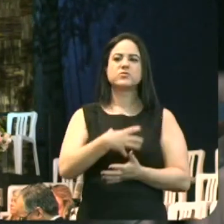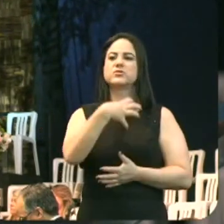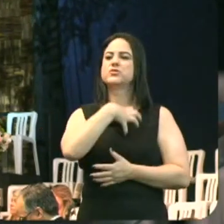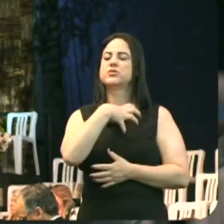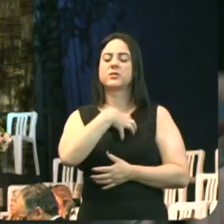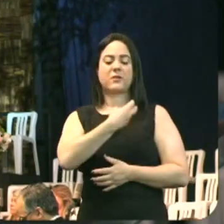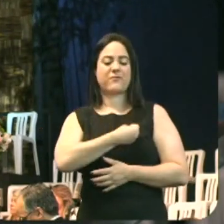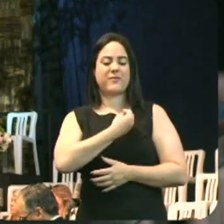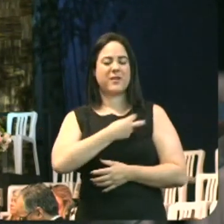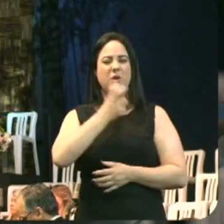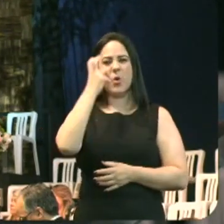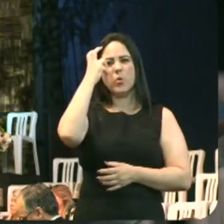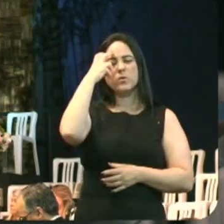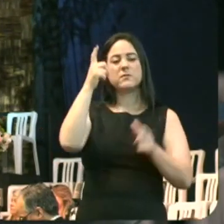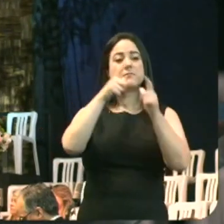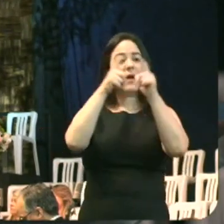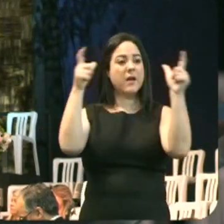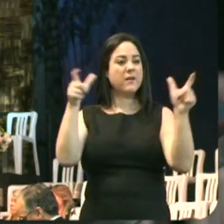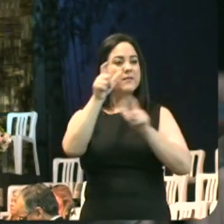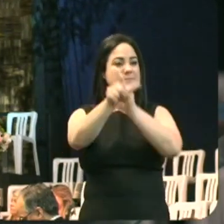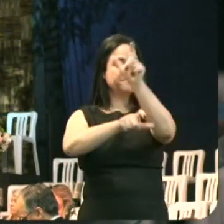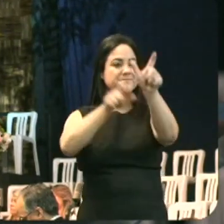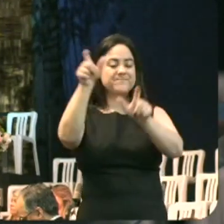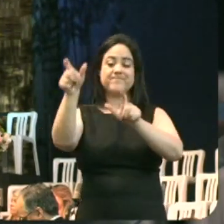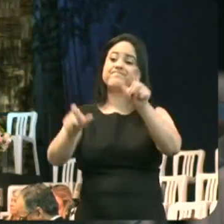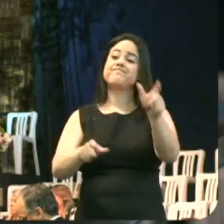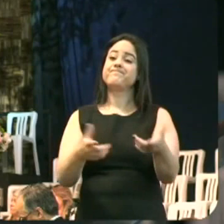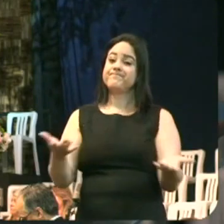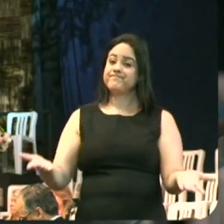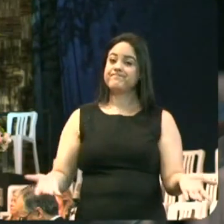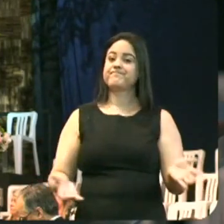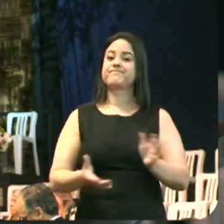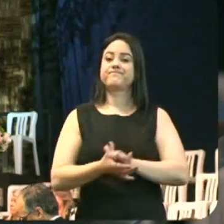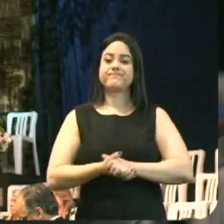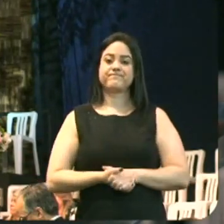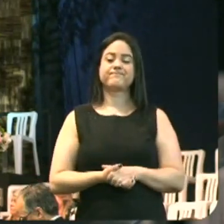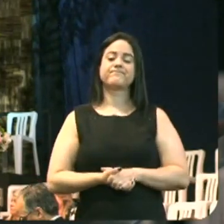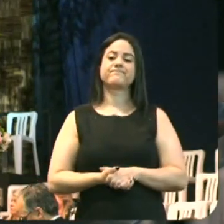de viver da maioria das pessoas.